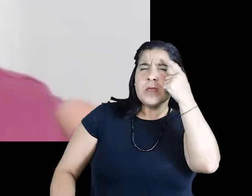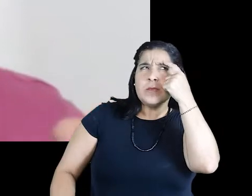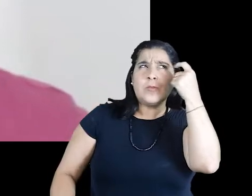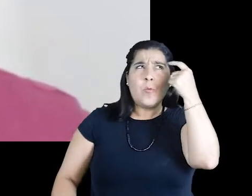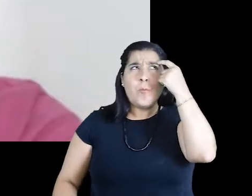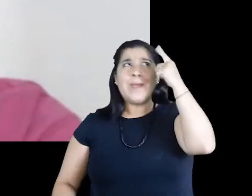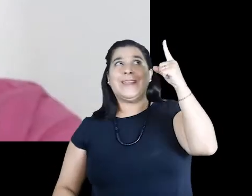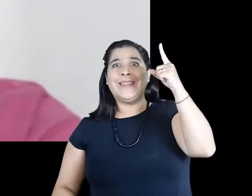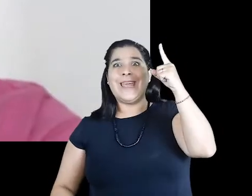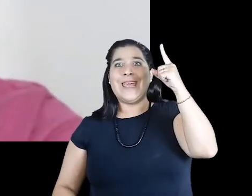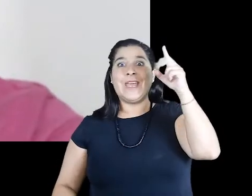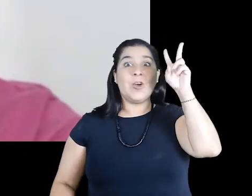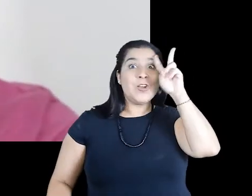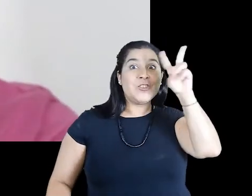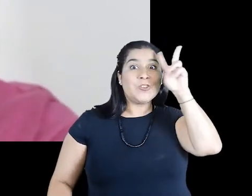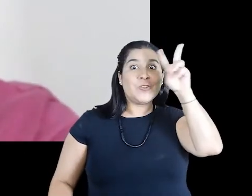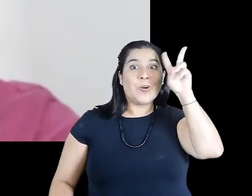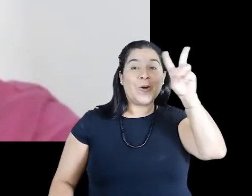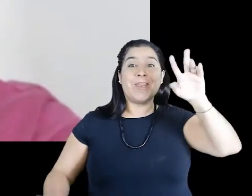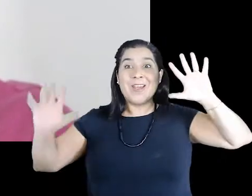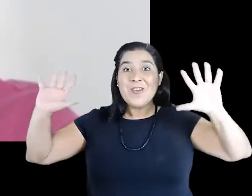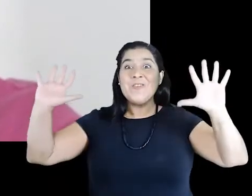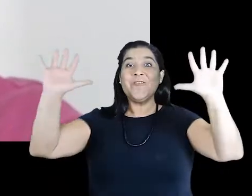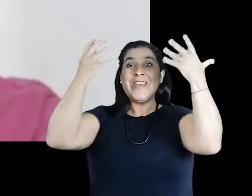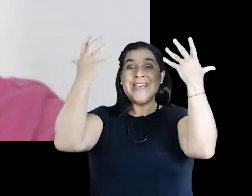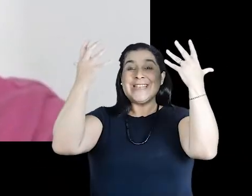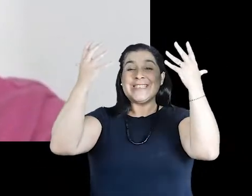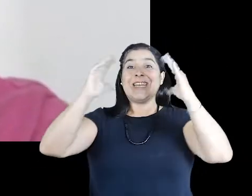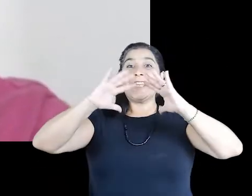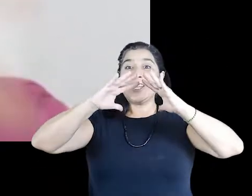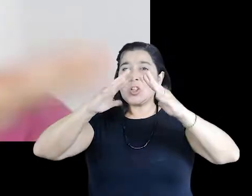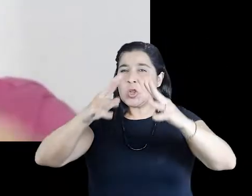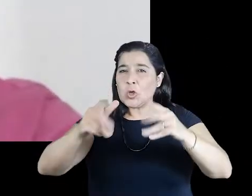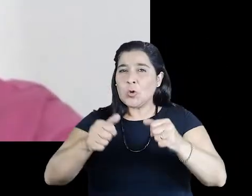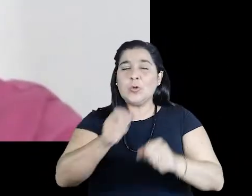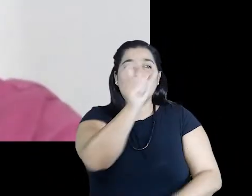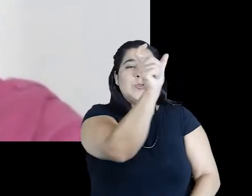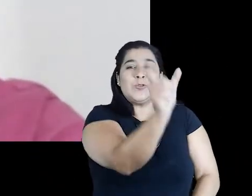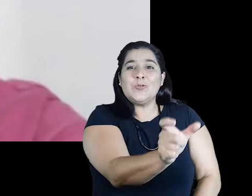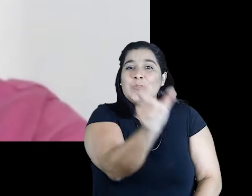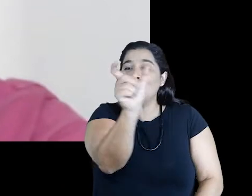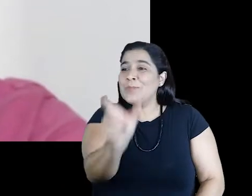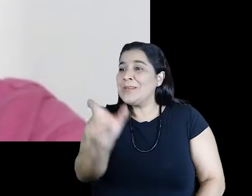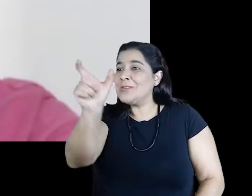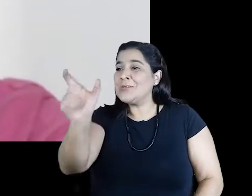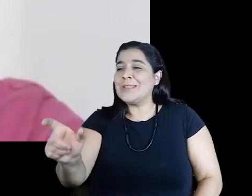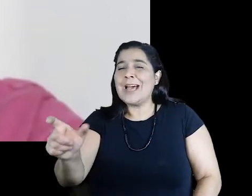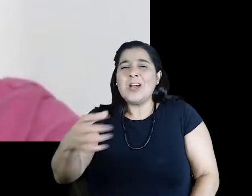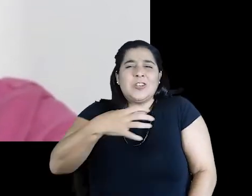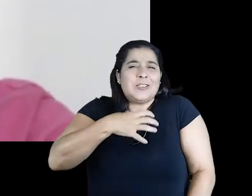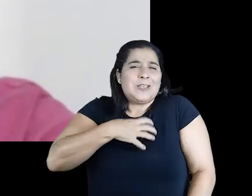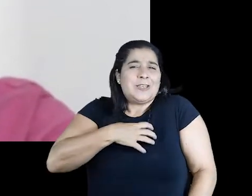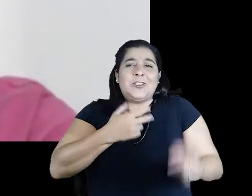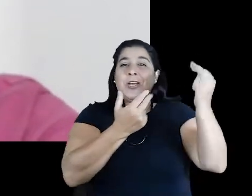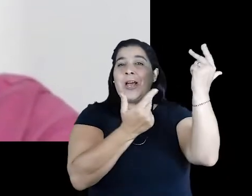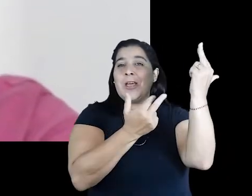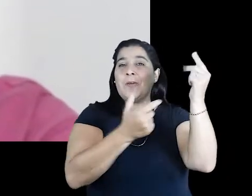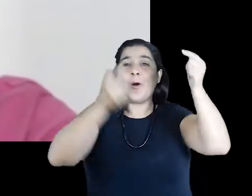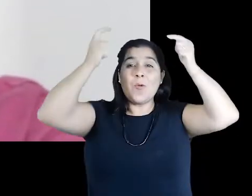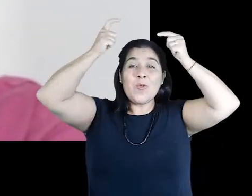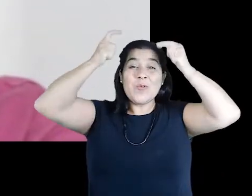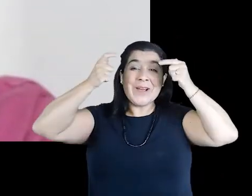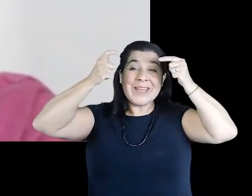mundo podia ser um rei, vou pensar numa história como a festa em que as personagens todas podem se sentir como reis.